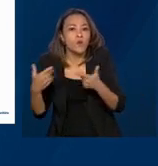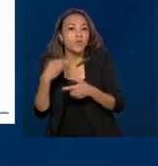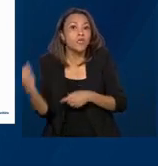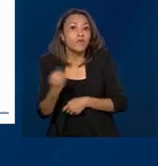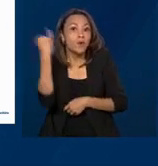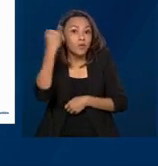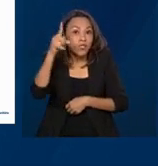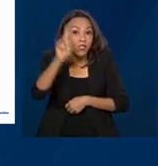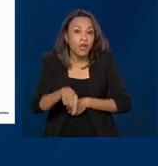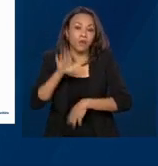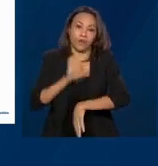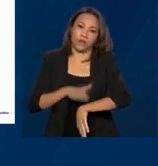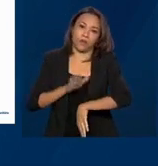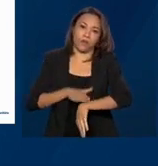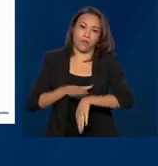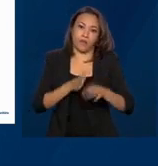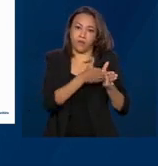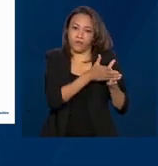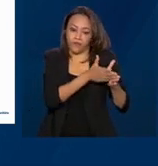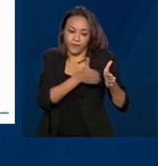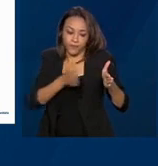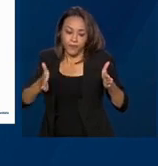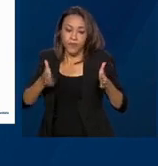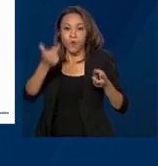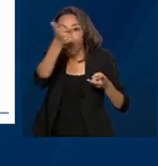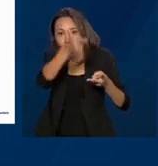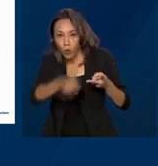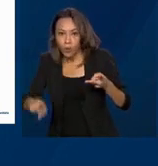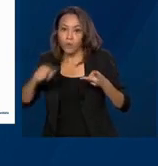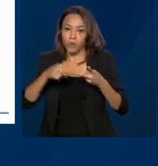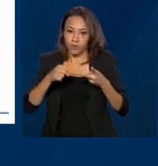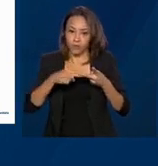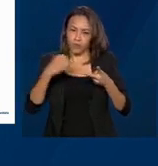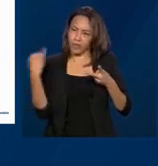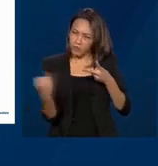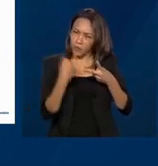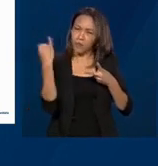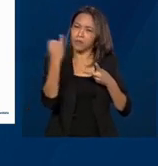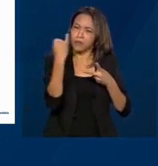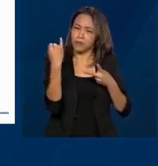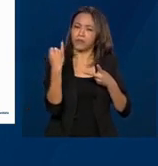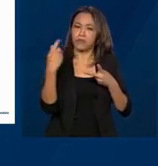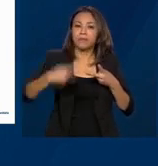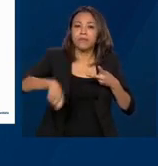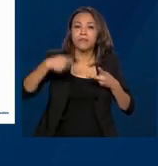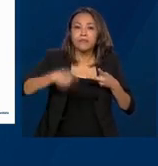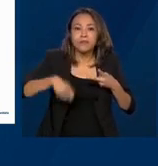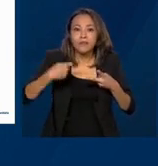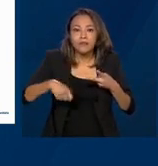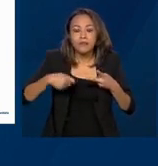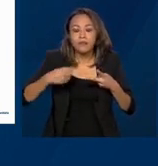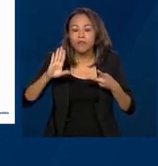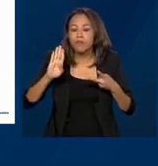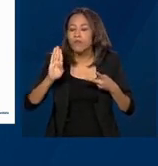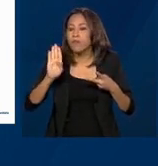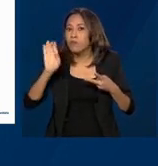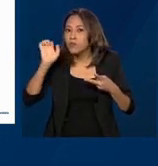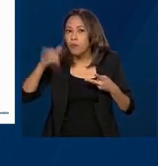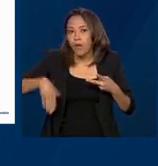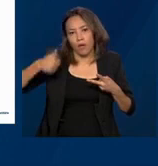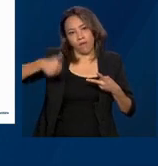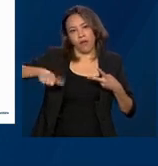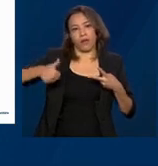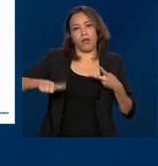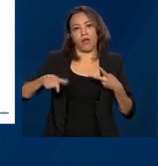tempo. Outro fator importante que precisa ser bastante avaliado quando a gente